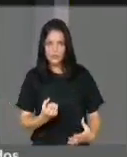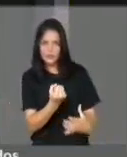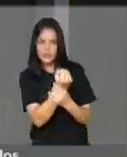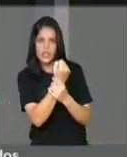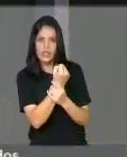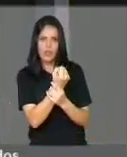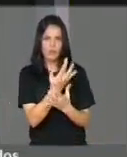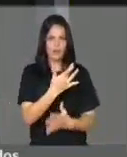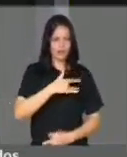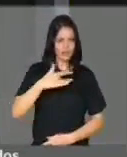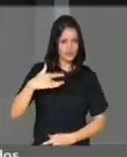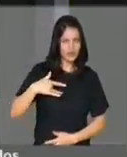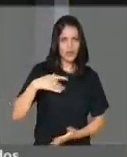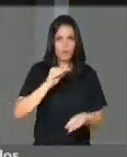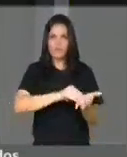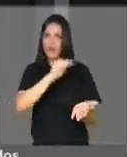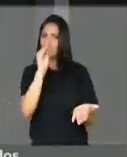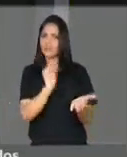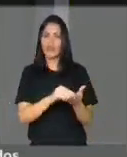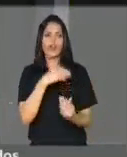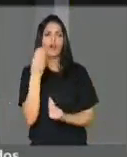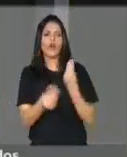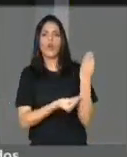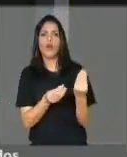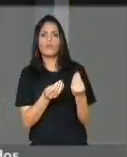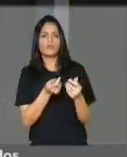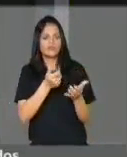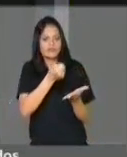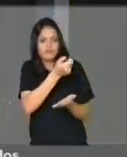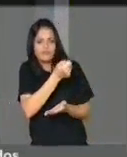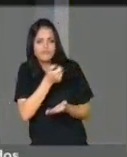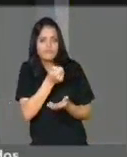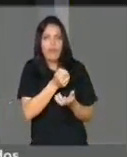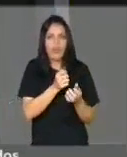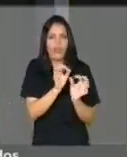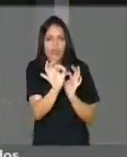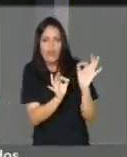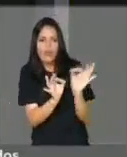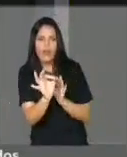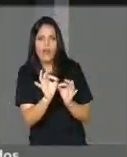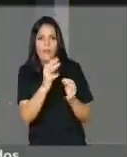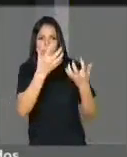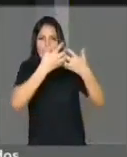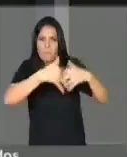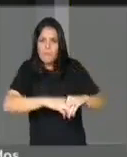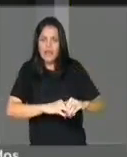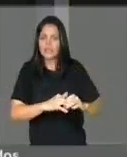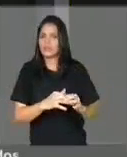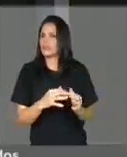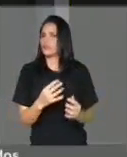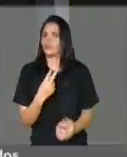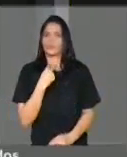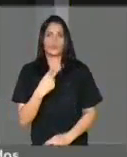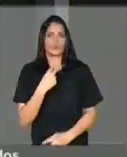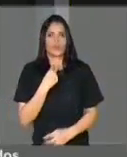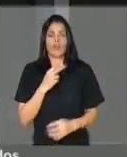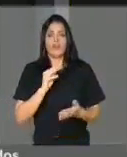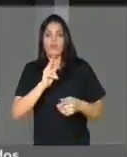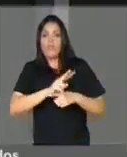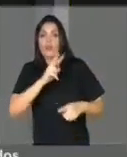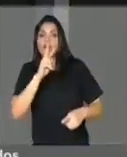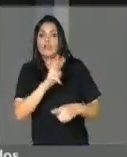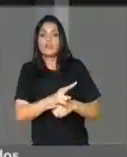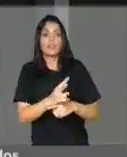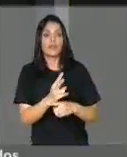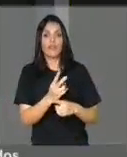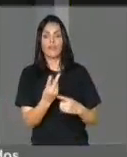higiene. A forma de operar as máquinas era absolutamente inadequada. Faltavam equipamentos de proteção contra a